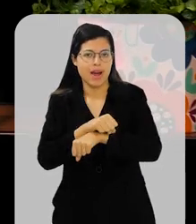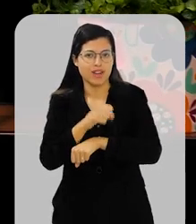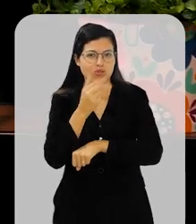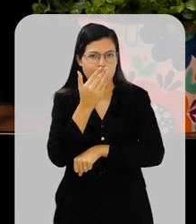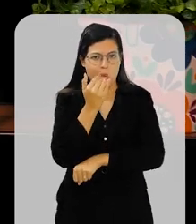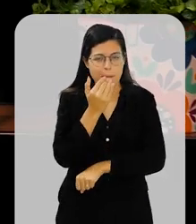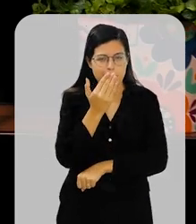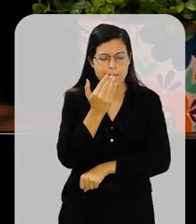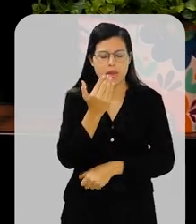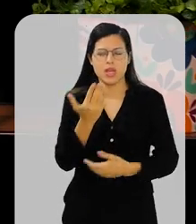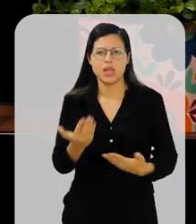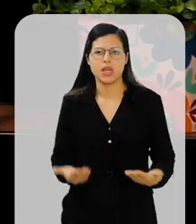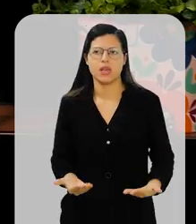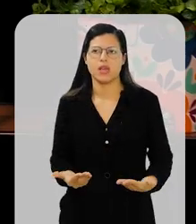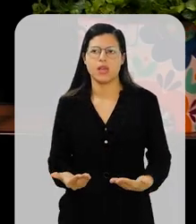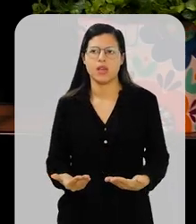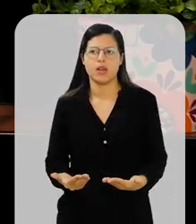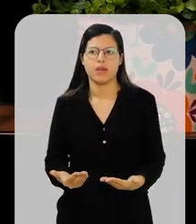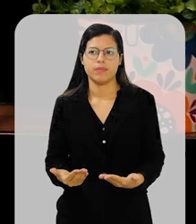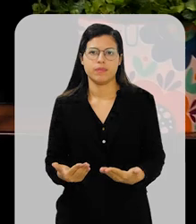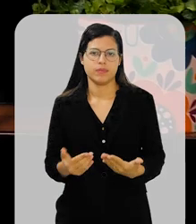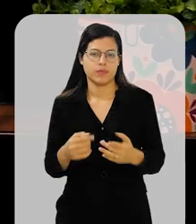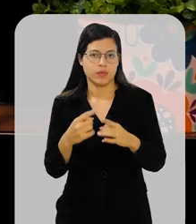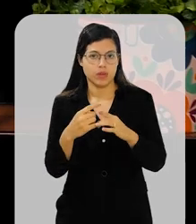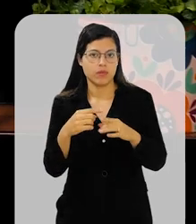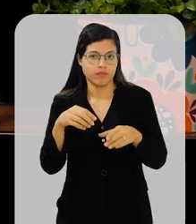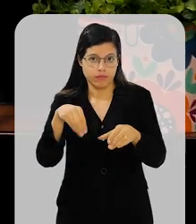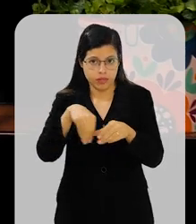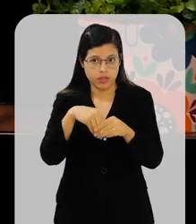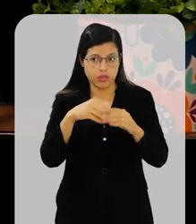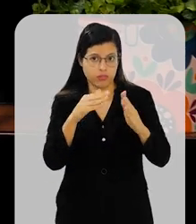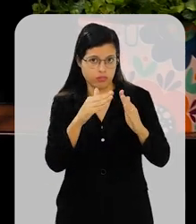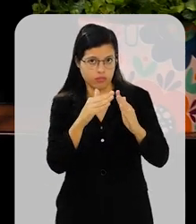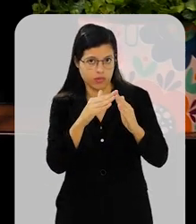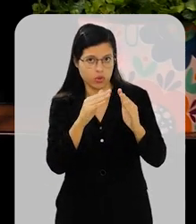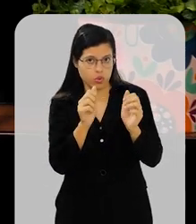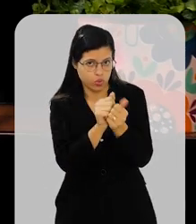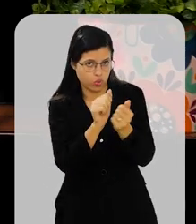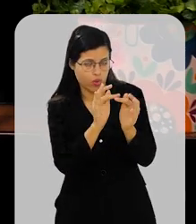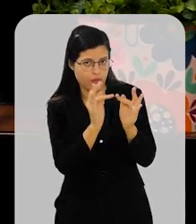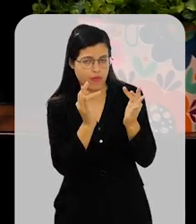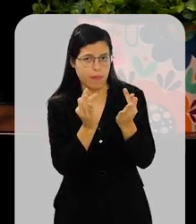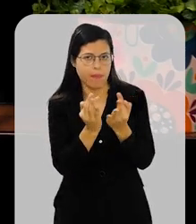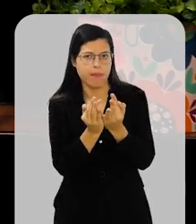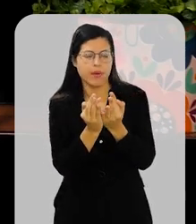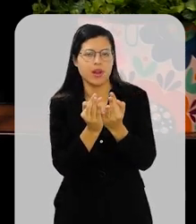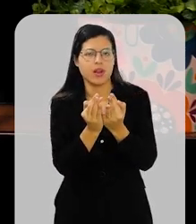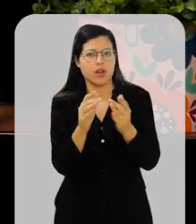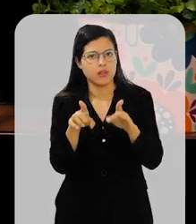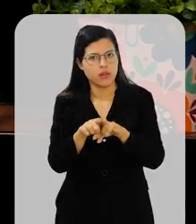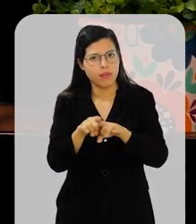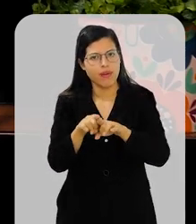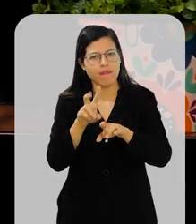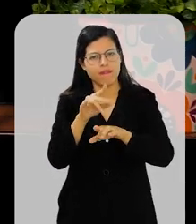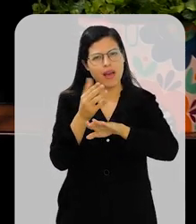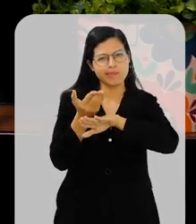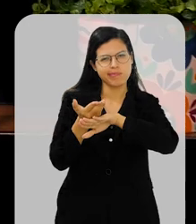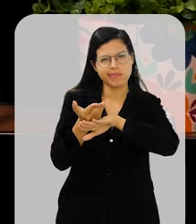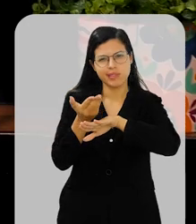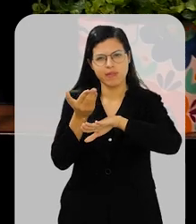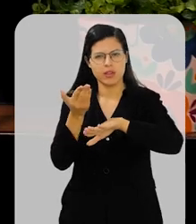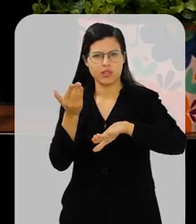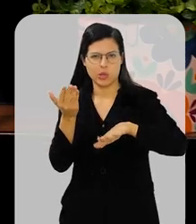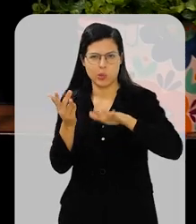sem comer, ele fica... Quando eu digo assim, que ele mora com a família, né? Muitas vezes ele vai se distanciando